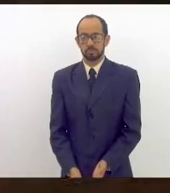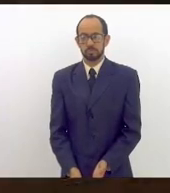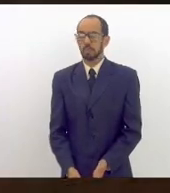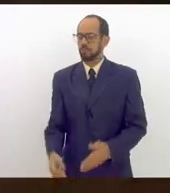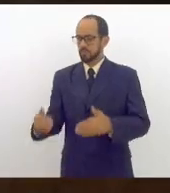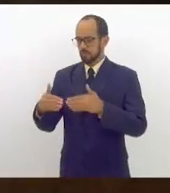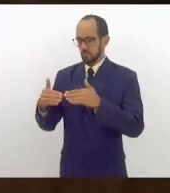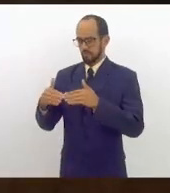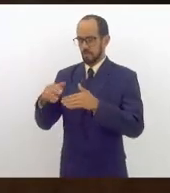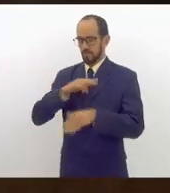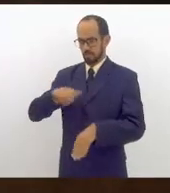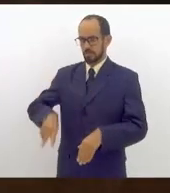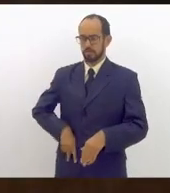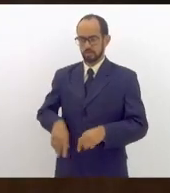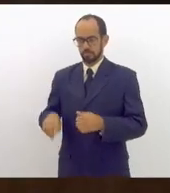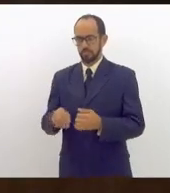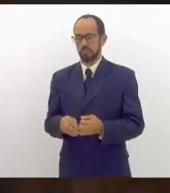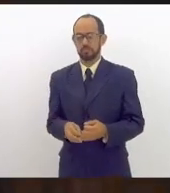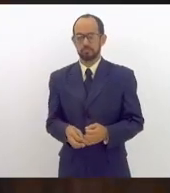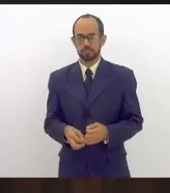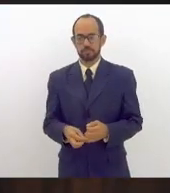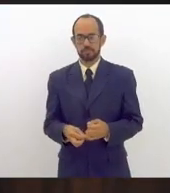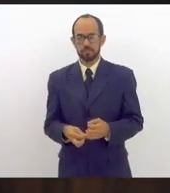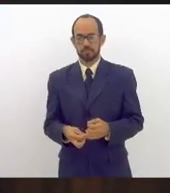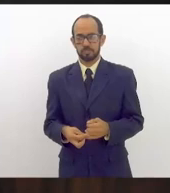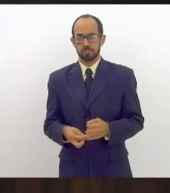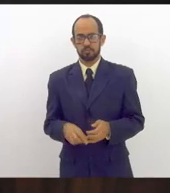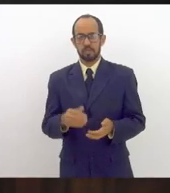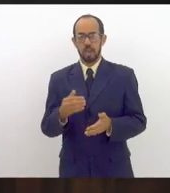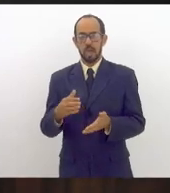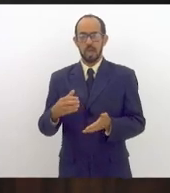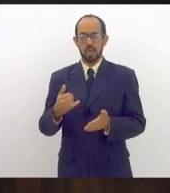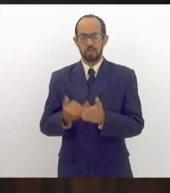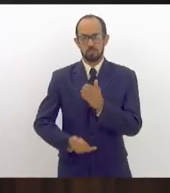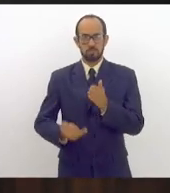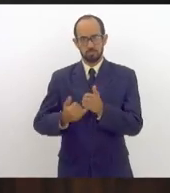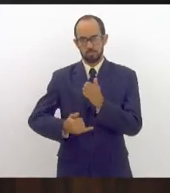Parecer favorável, presidente. Pela Comissão de Tributação, deputado Luiz Paulo.